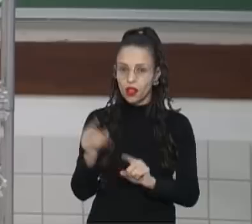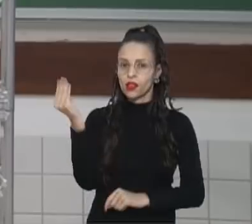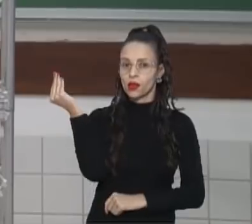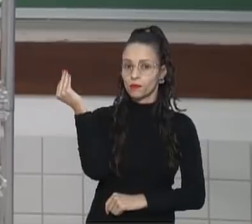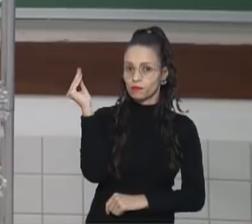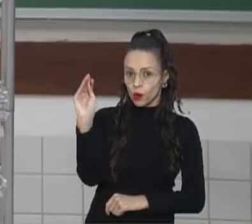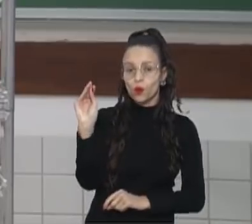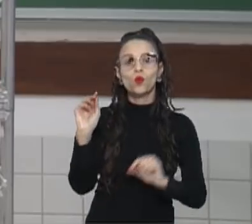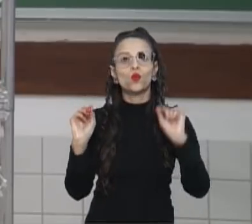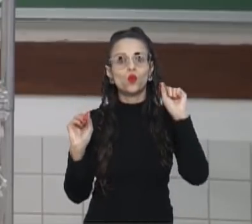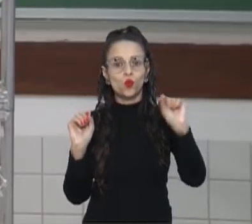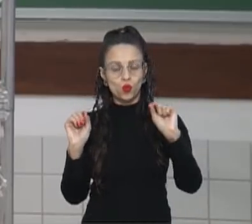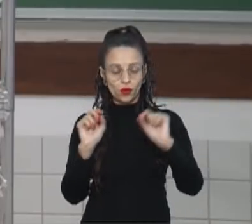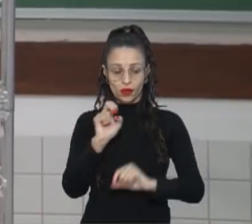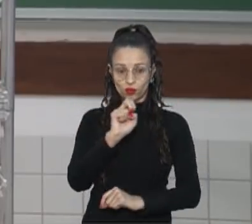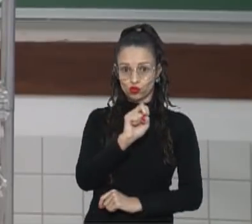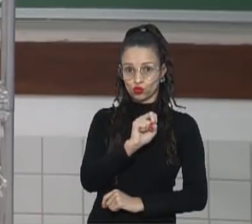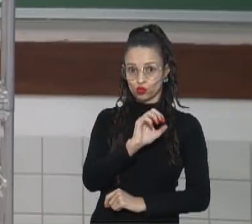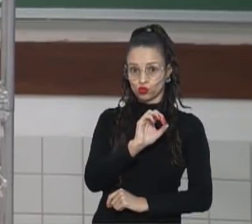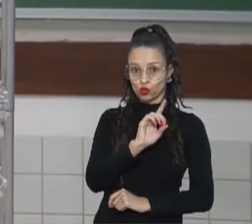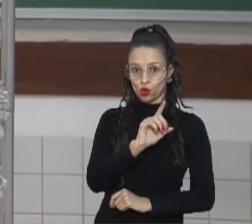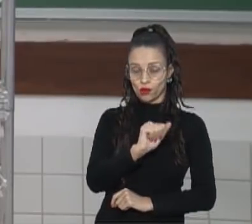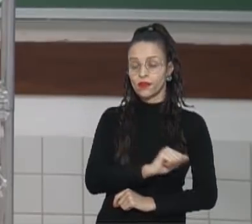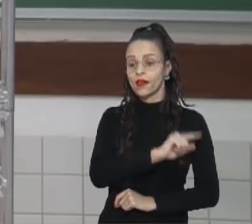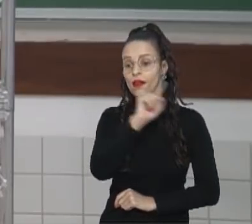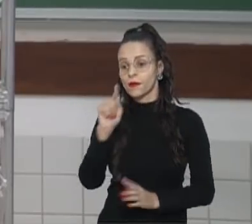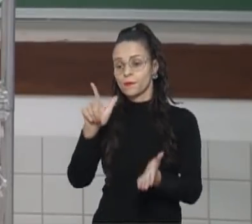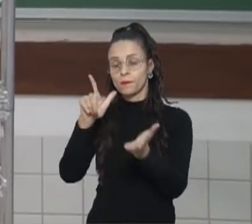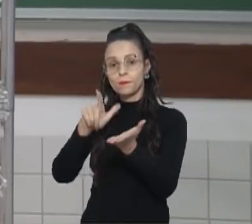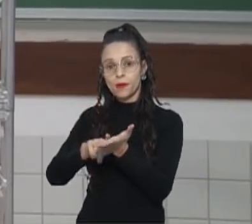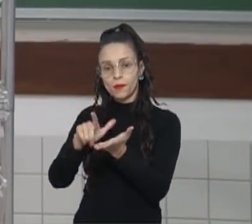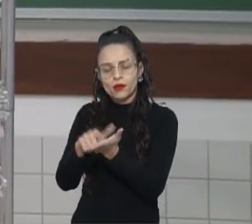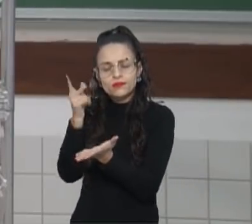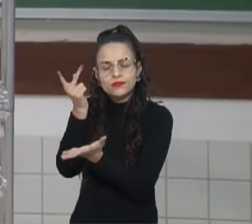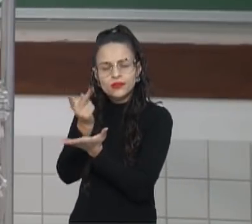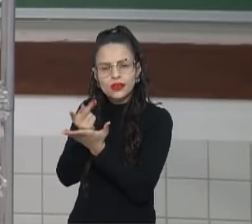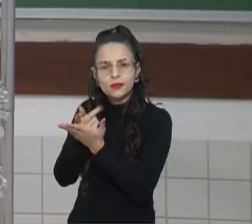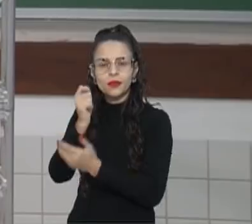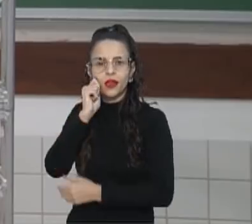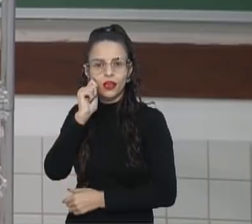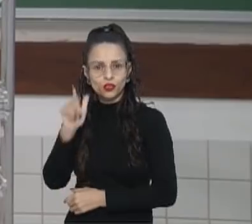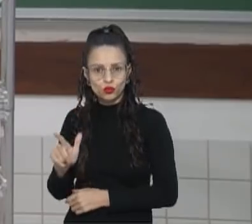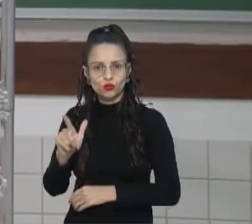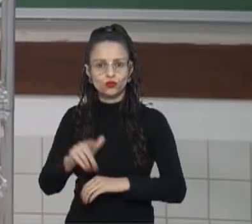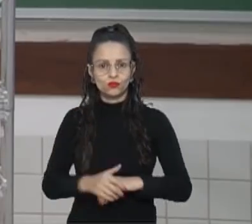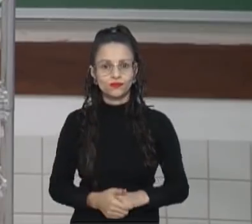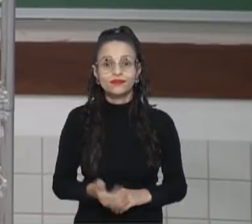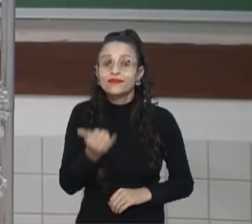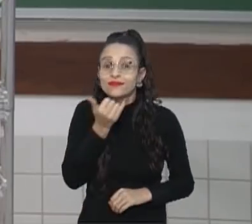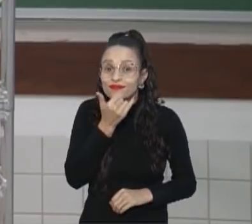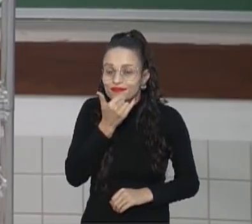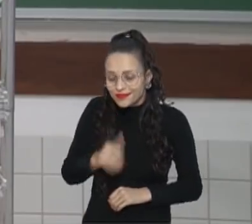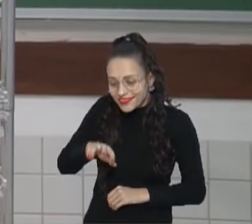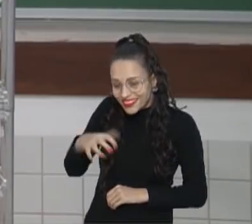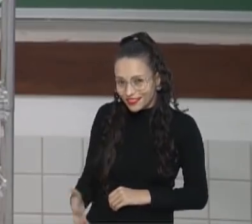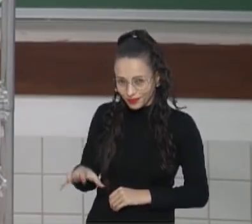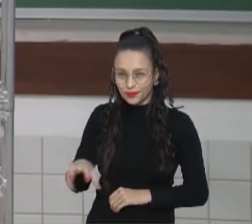para a substância soda cáustica que o papel de tornassol fica sempre azul. Desculpem, eu vou pegar